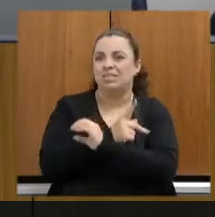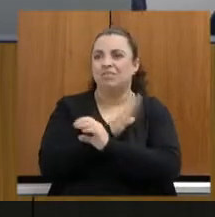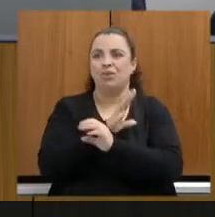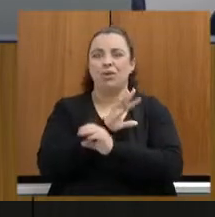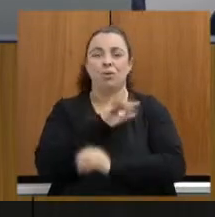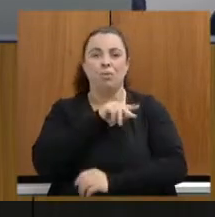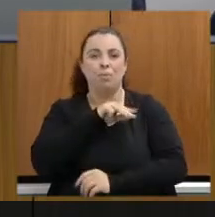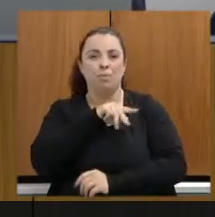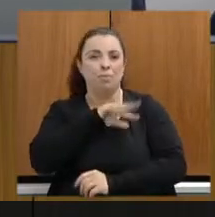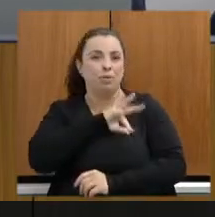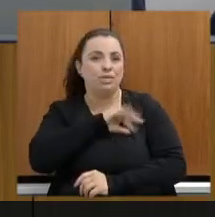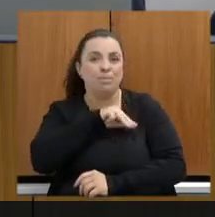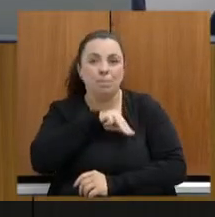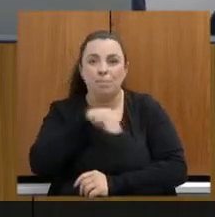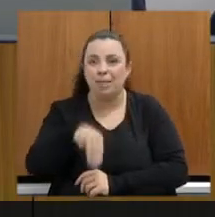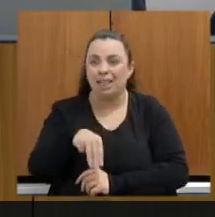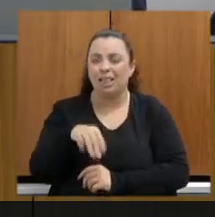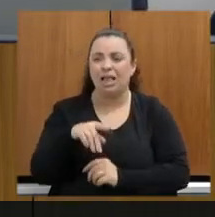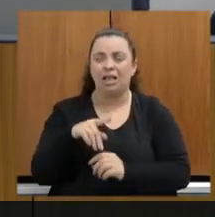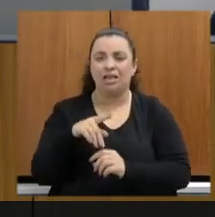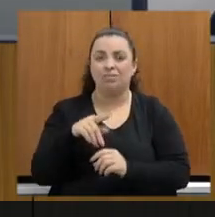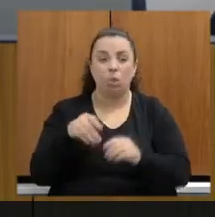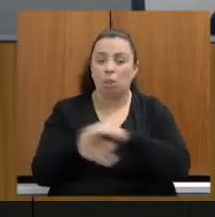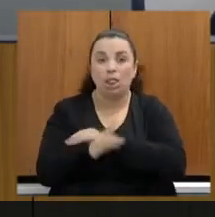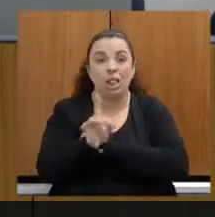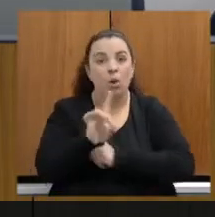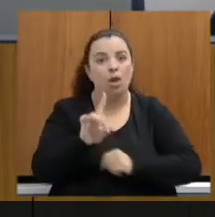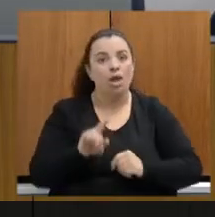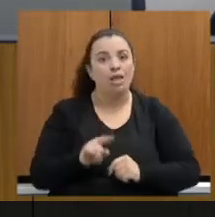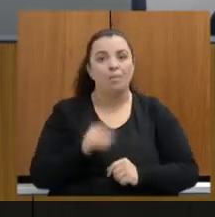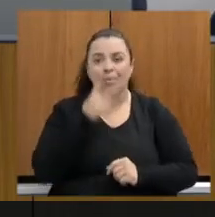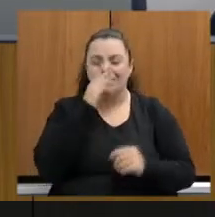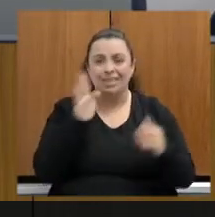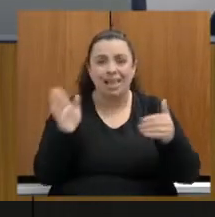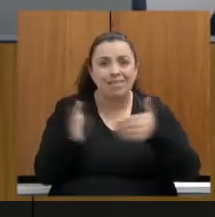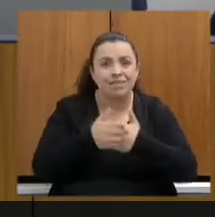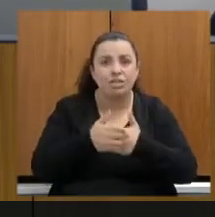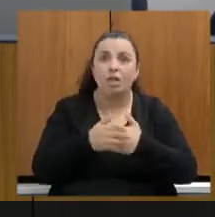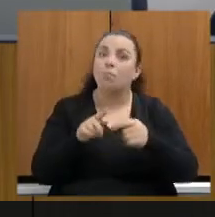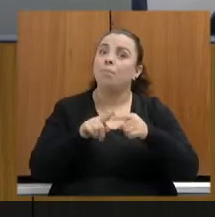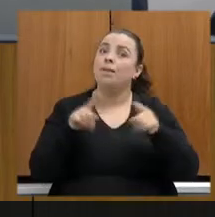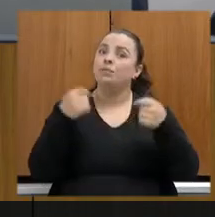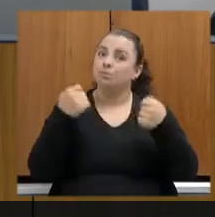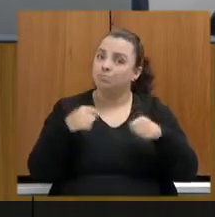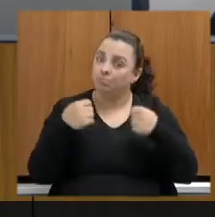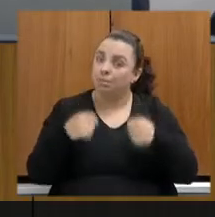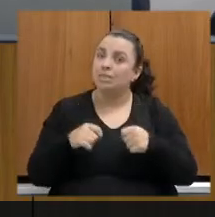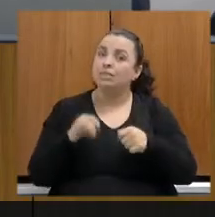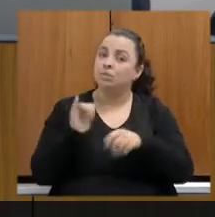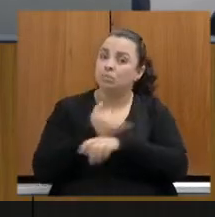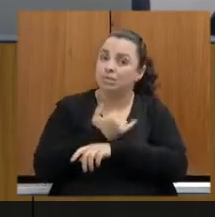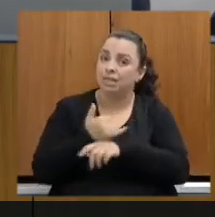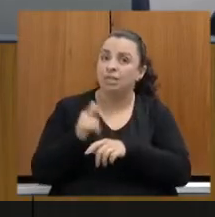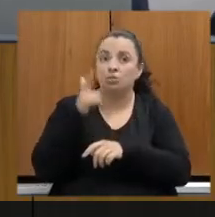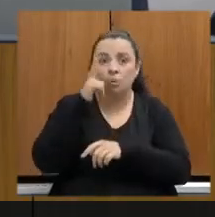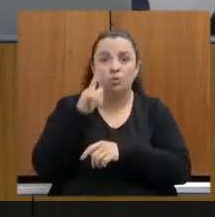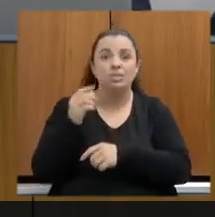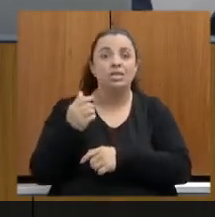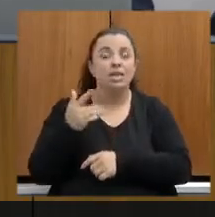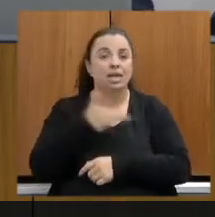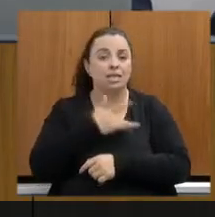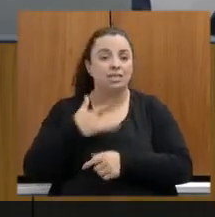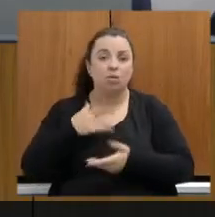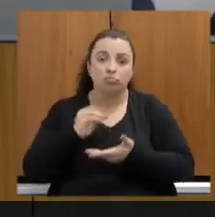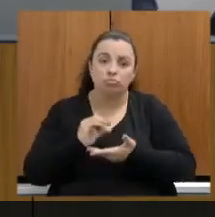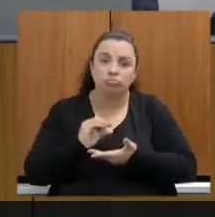Intocáveis mas nós tem que dar um jeito aí de fazer com que a saúde chega efetivamente a todas as pessoas e